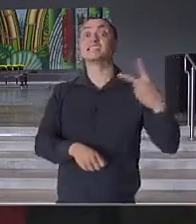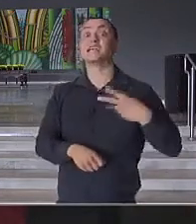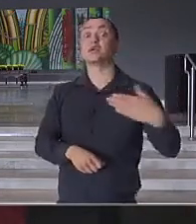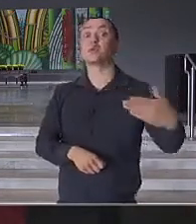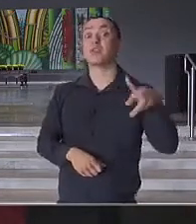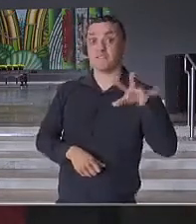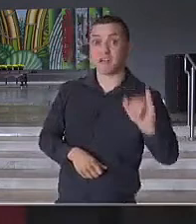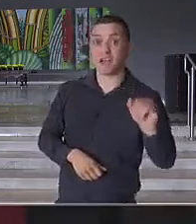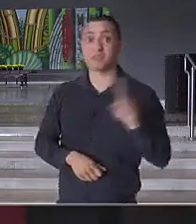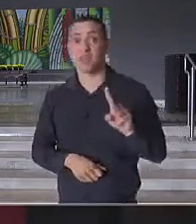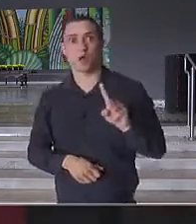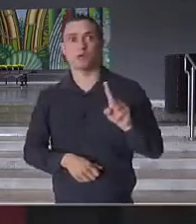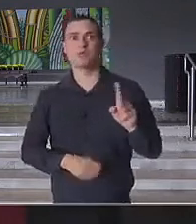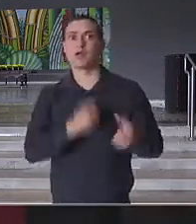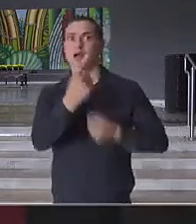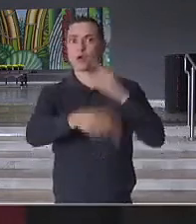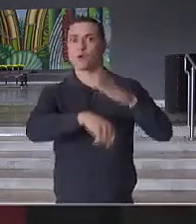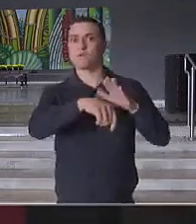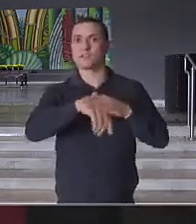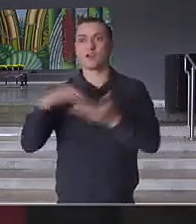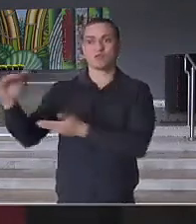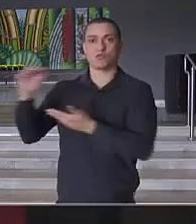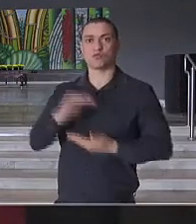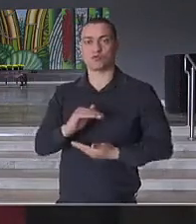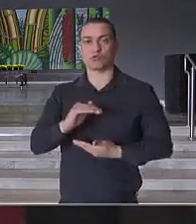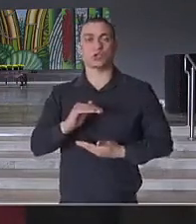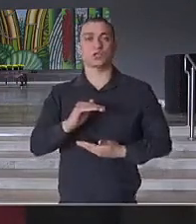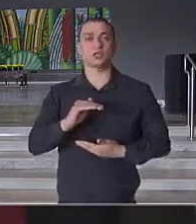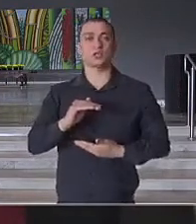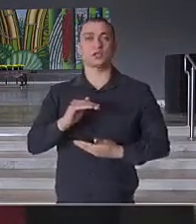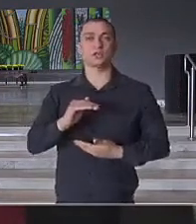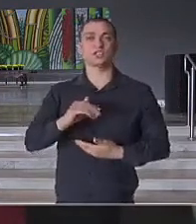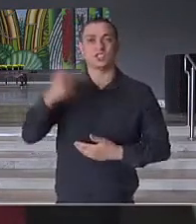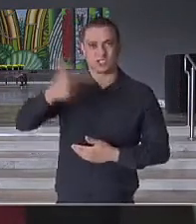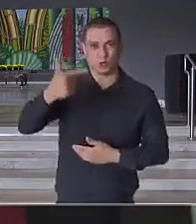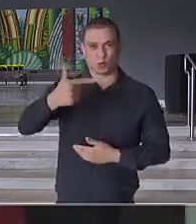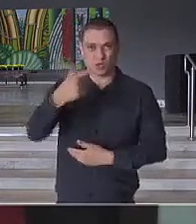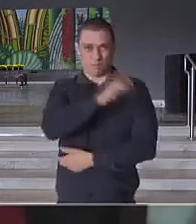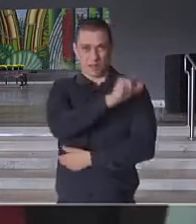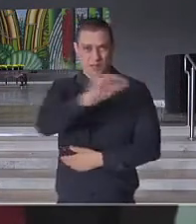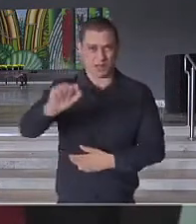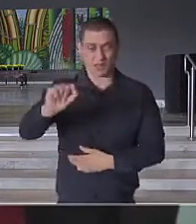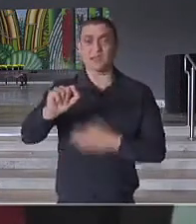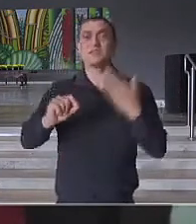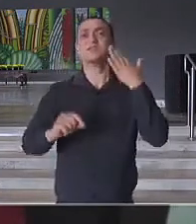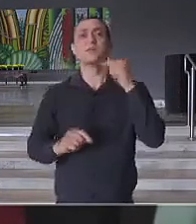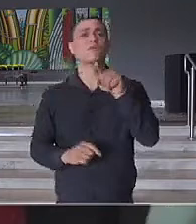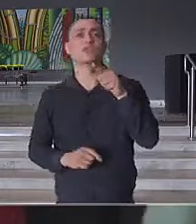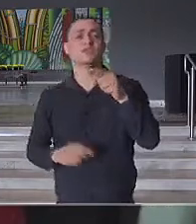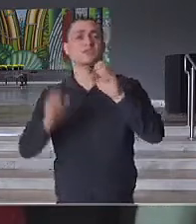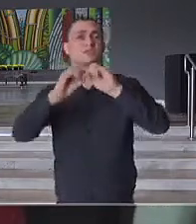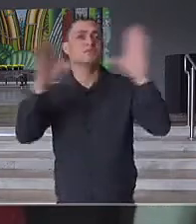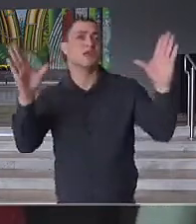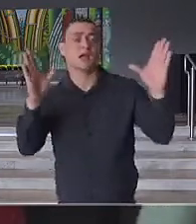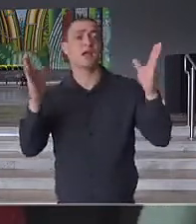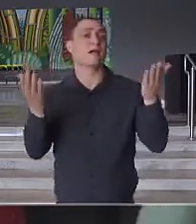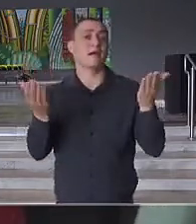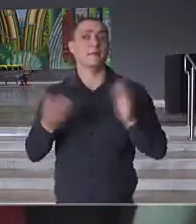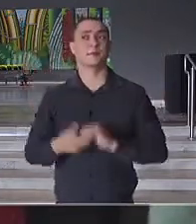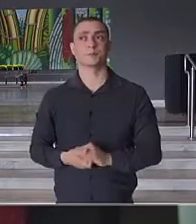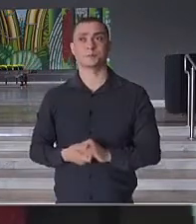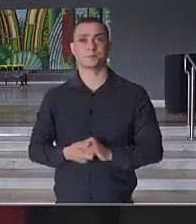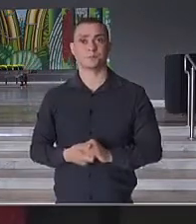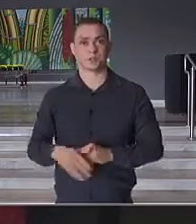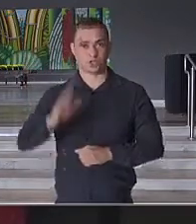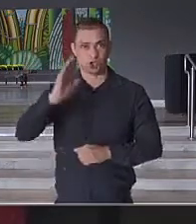vão receber um número idêntico de doses para a aplicação da segunda dose. Eu queria que o senhor esclarecesse isso, se